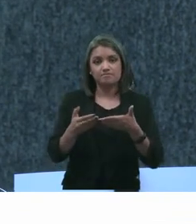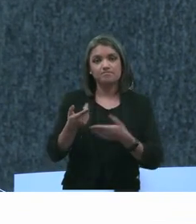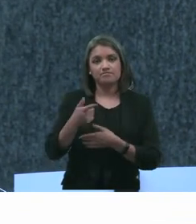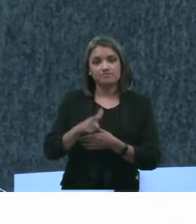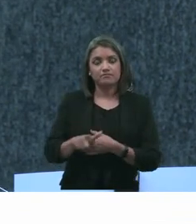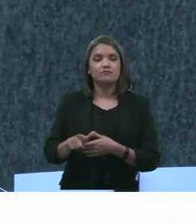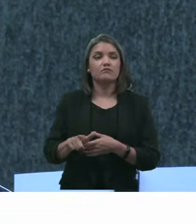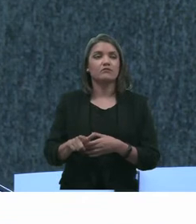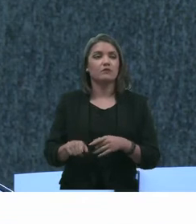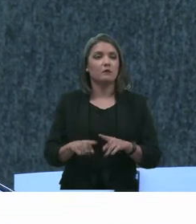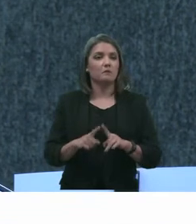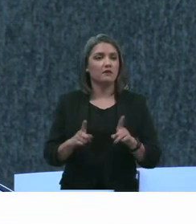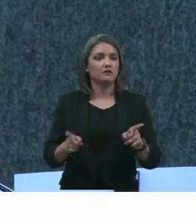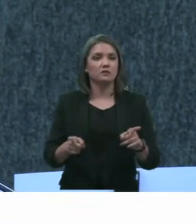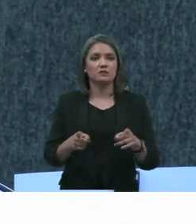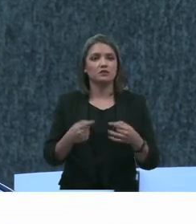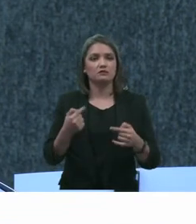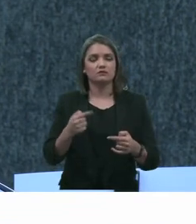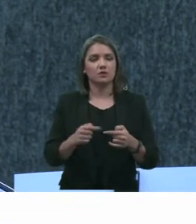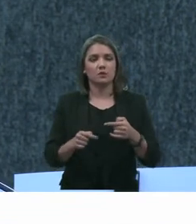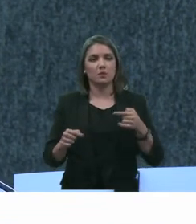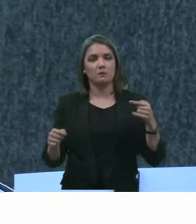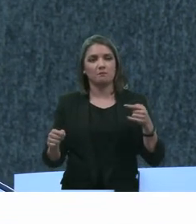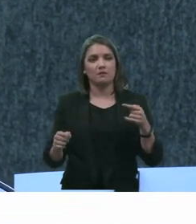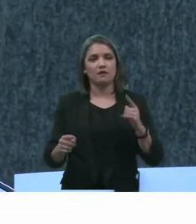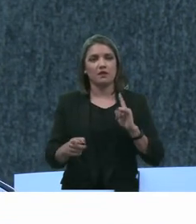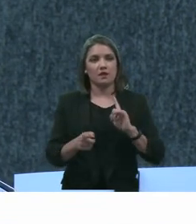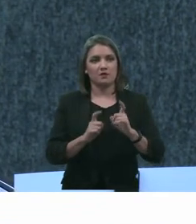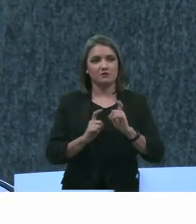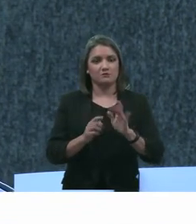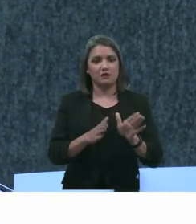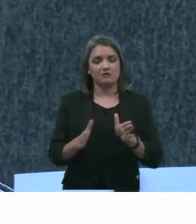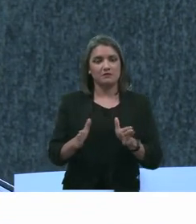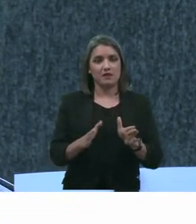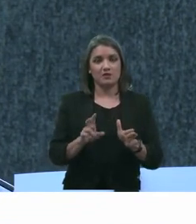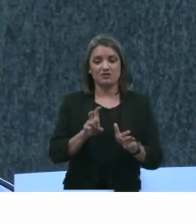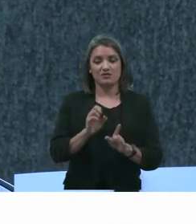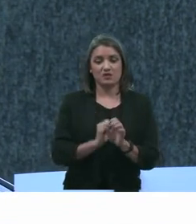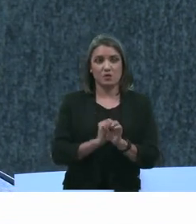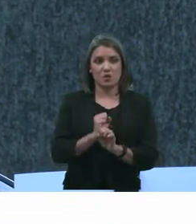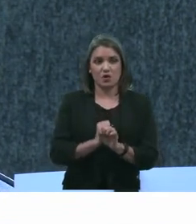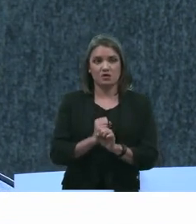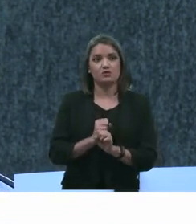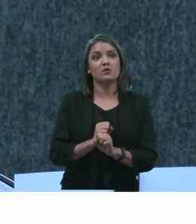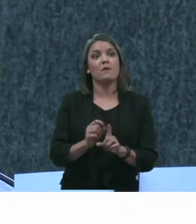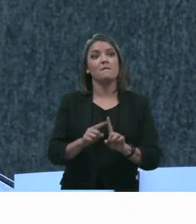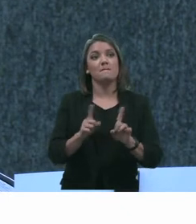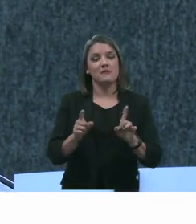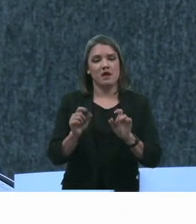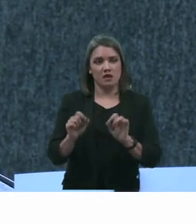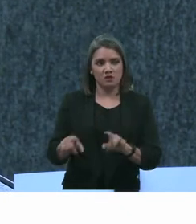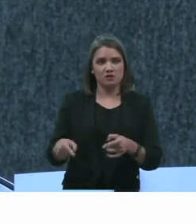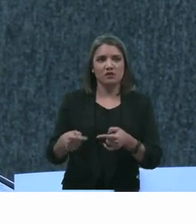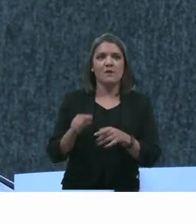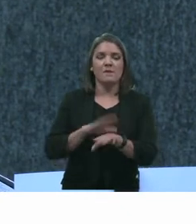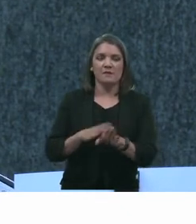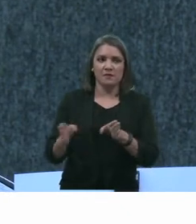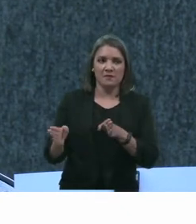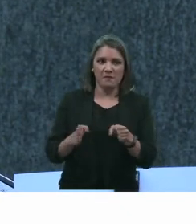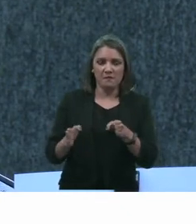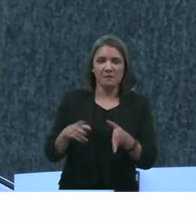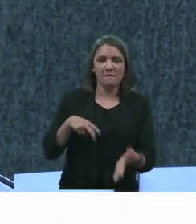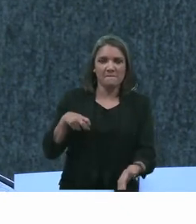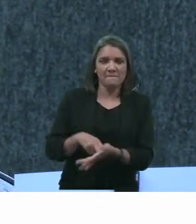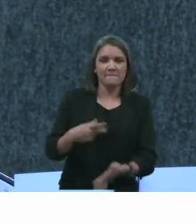entendo inaplicável a prescrição administrativa de 5 anos, e sim aplicável a prescrição